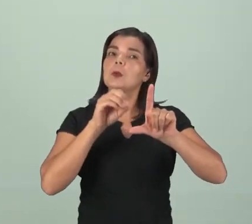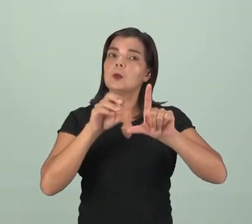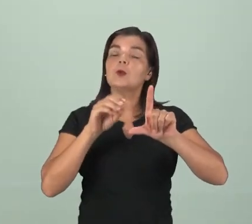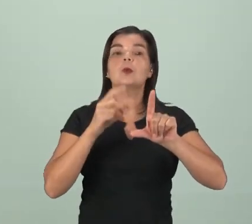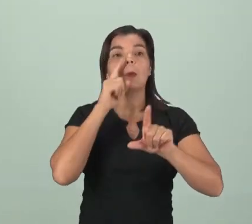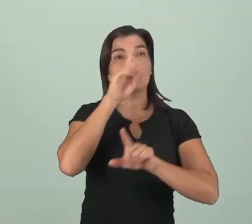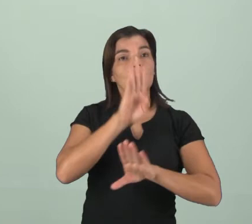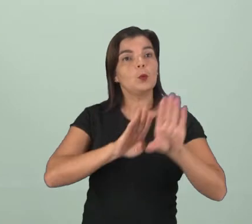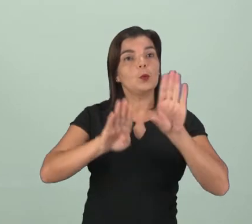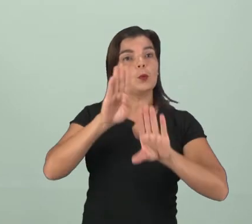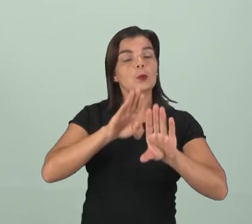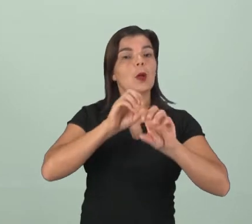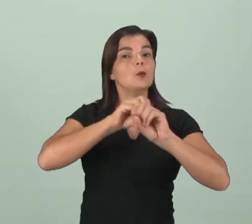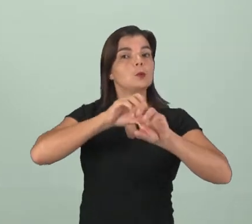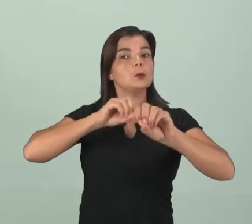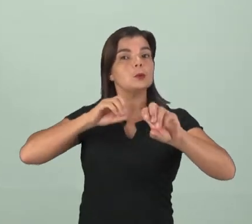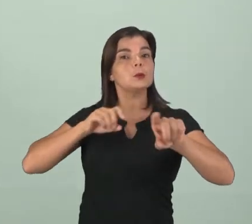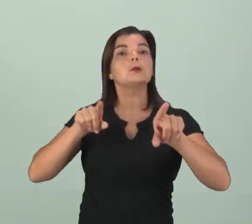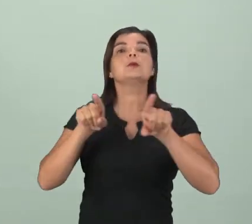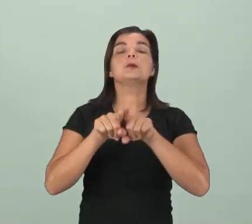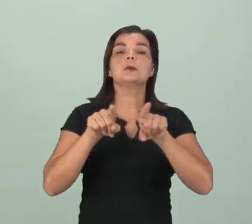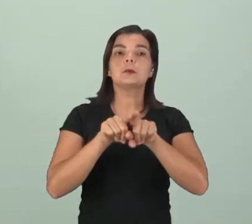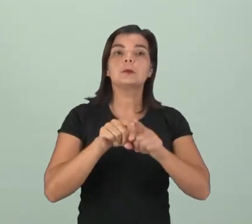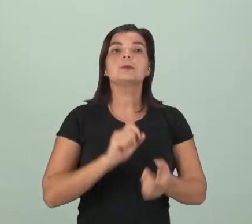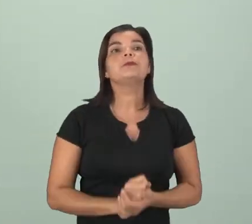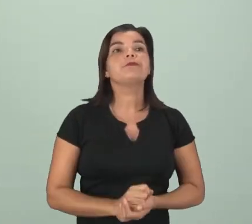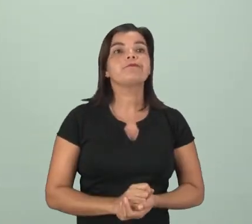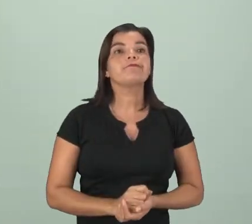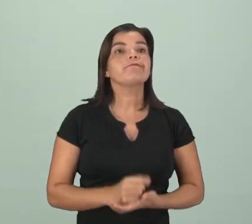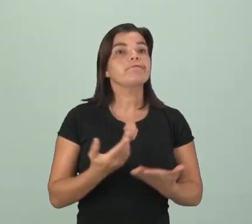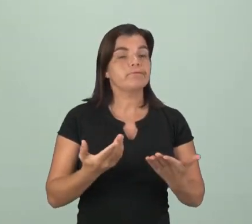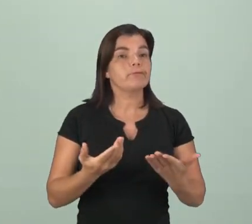cuidados, ensino à distância. Então, os